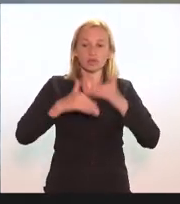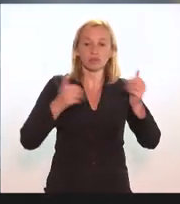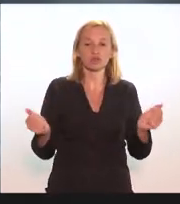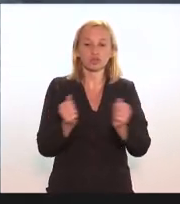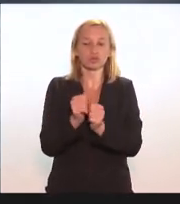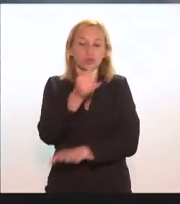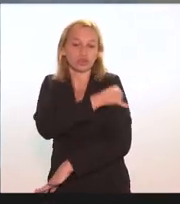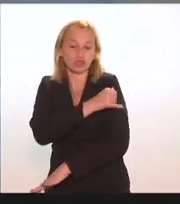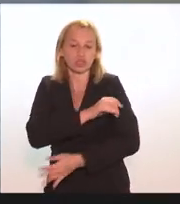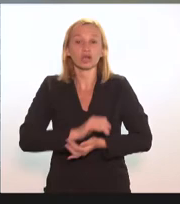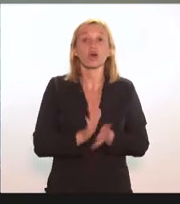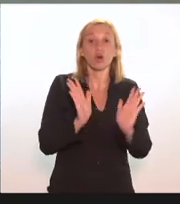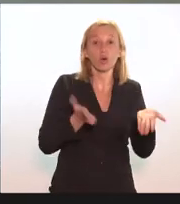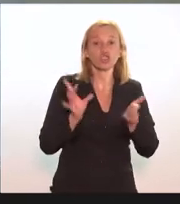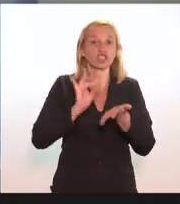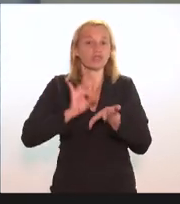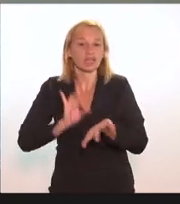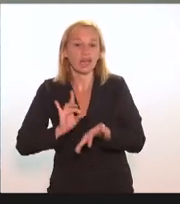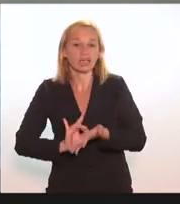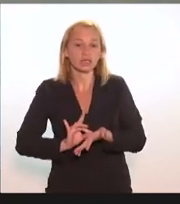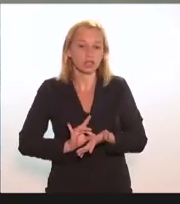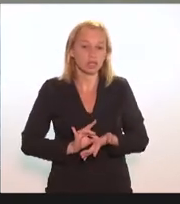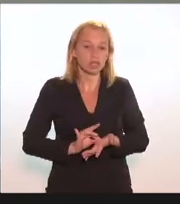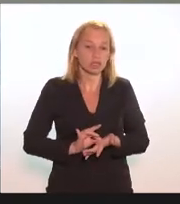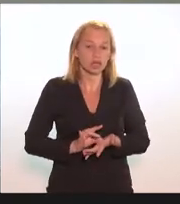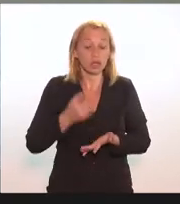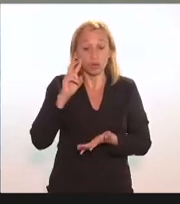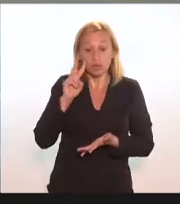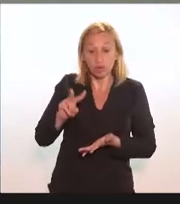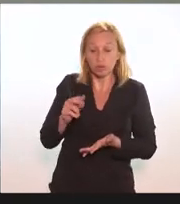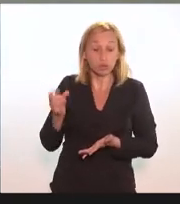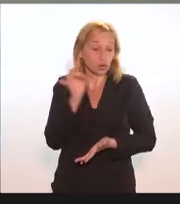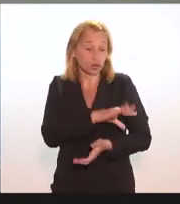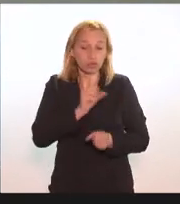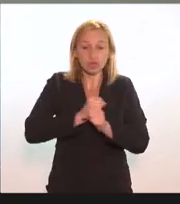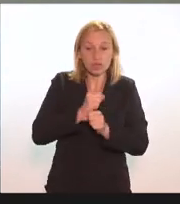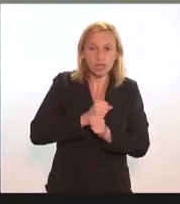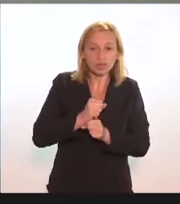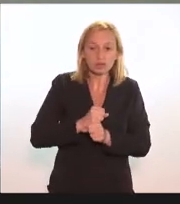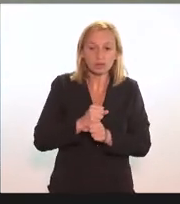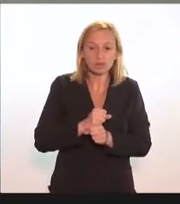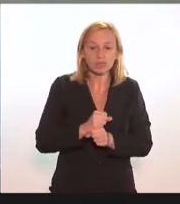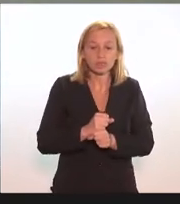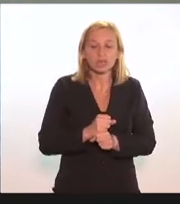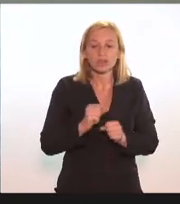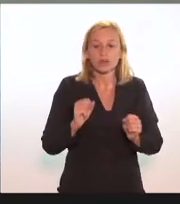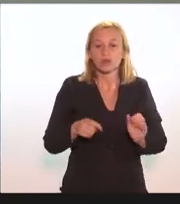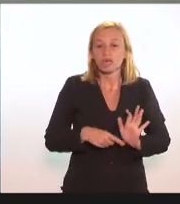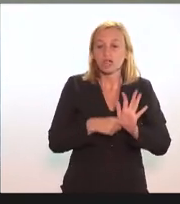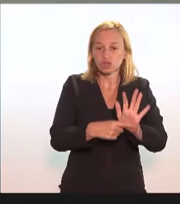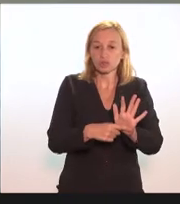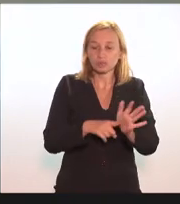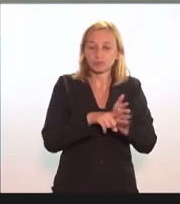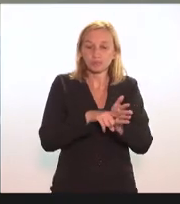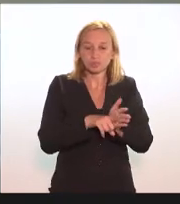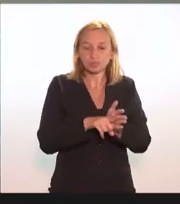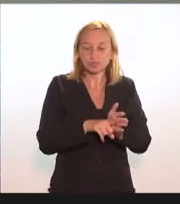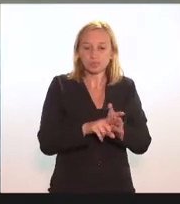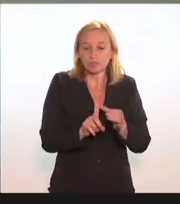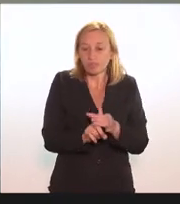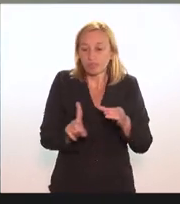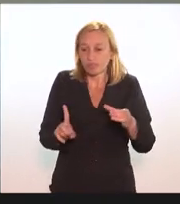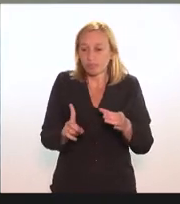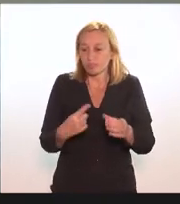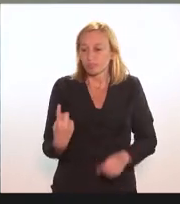de Janeiro. Hoje, na verdade, o que a gente viu nos últimos anos é que os incentivos foram dados de forma isolada,